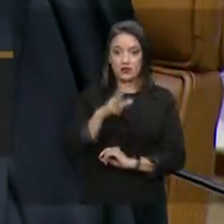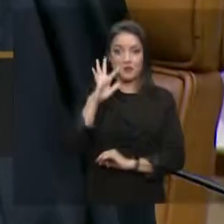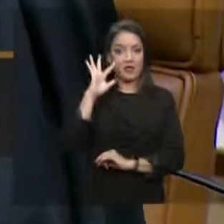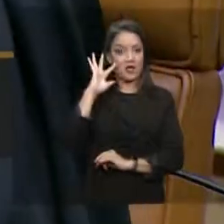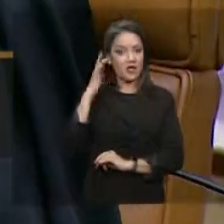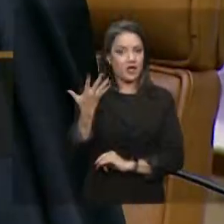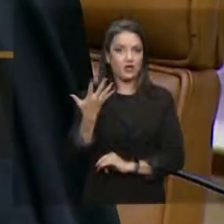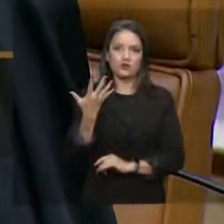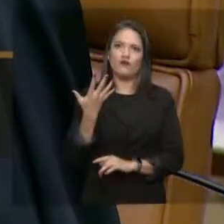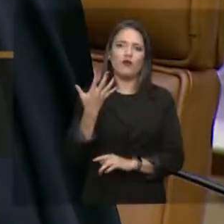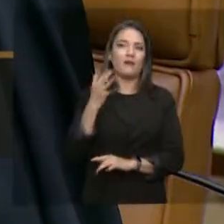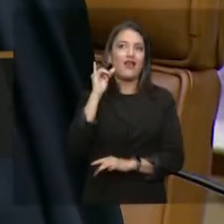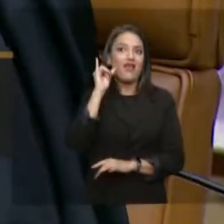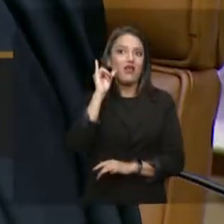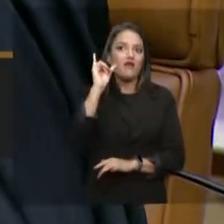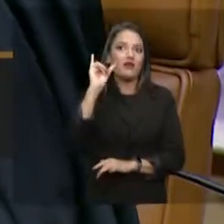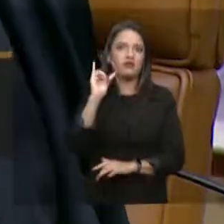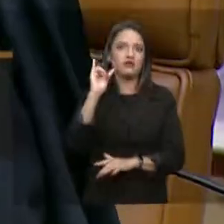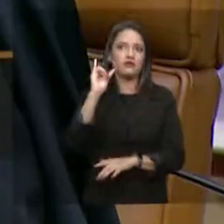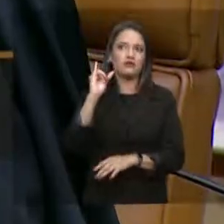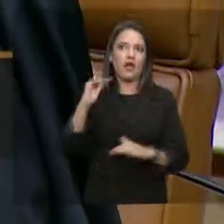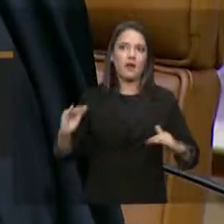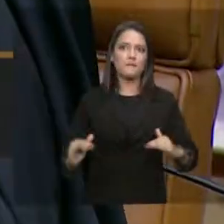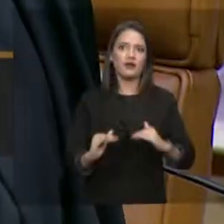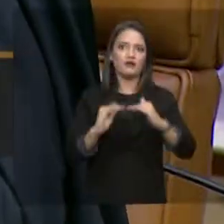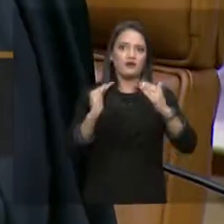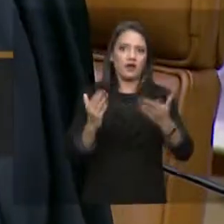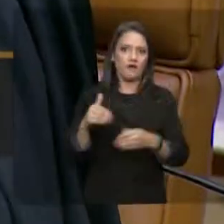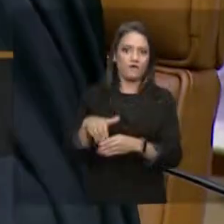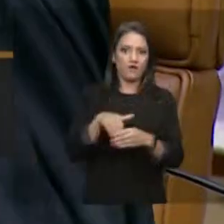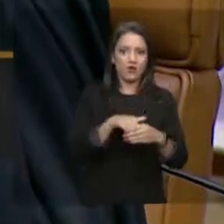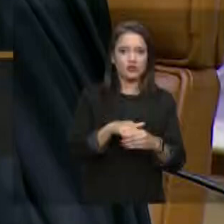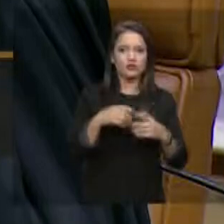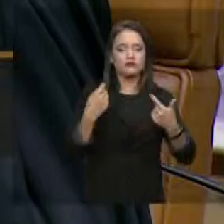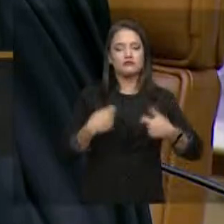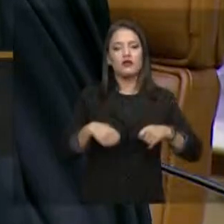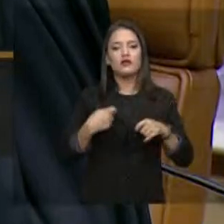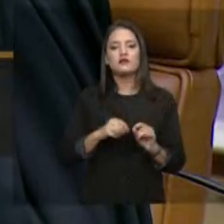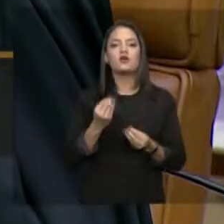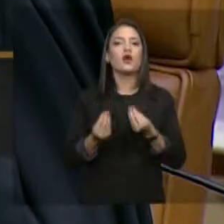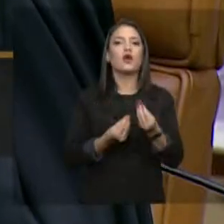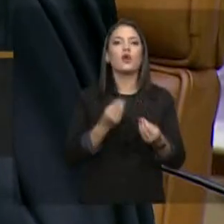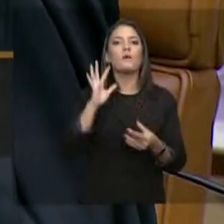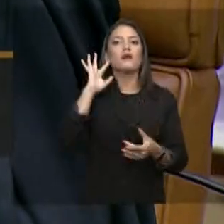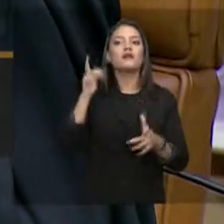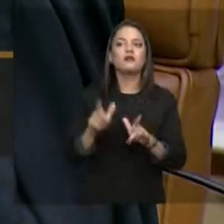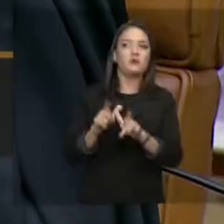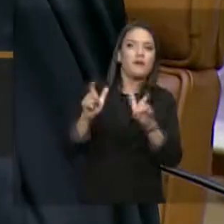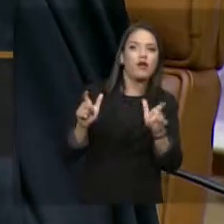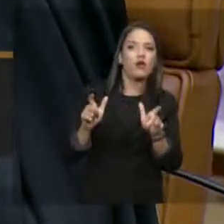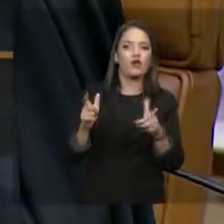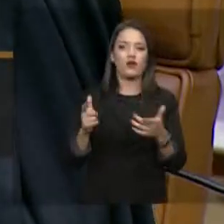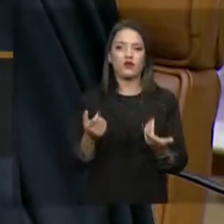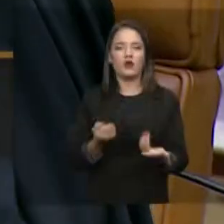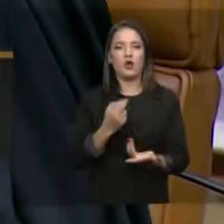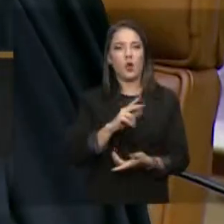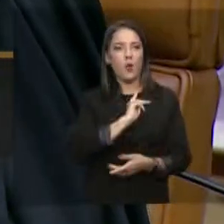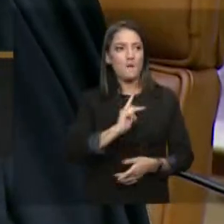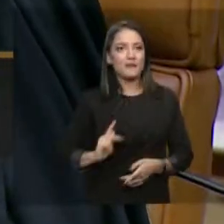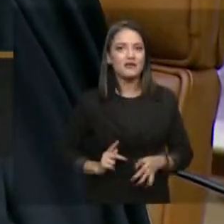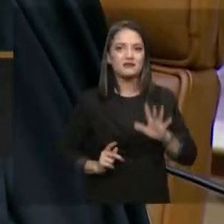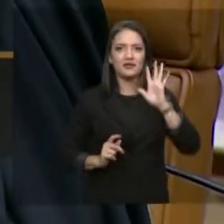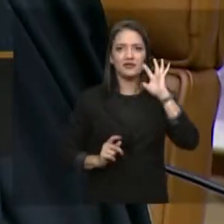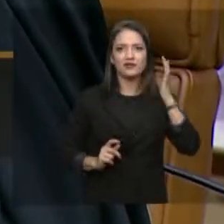é: vamos evitar o empate, vamos adotar o critério da decisão majoritária, em